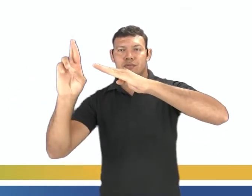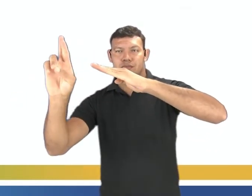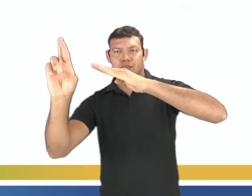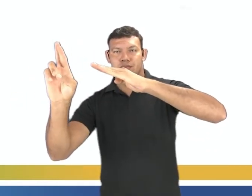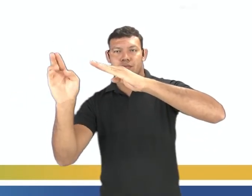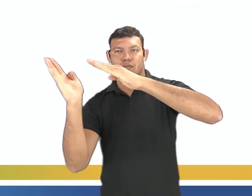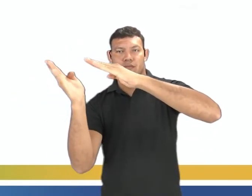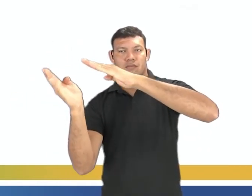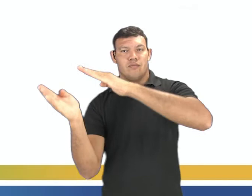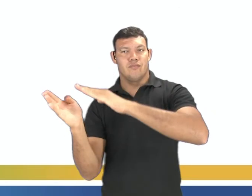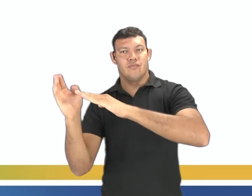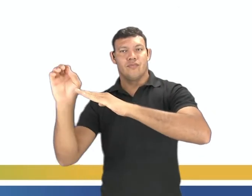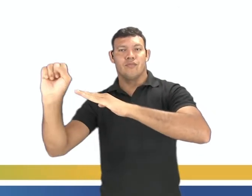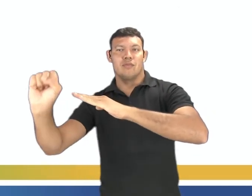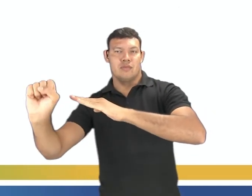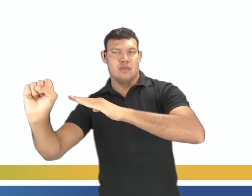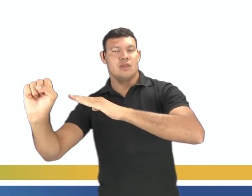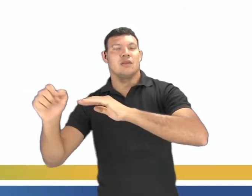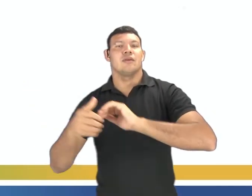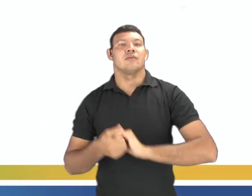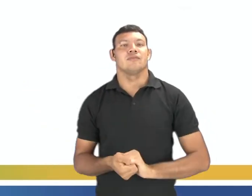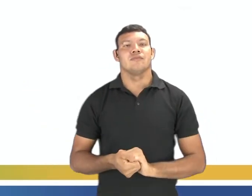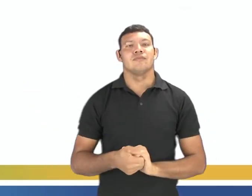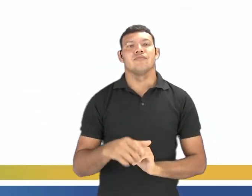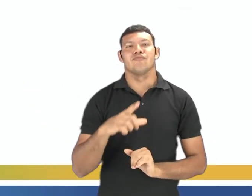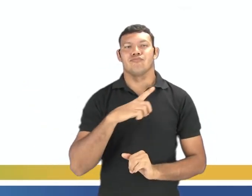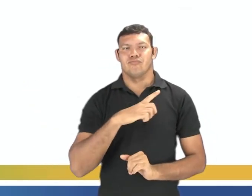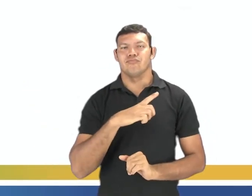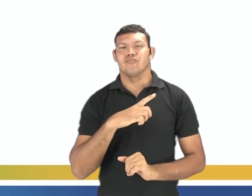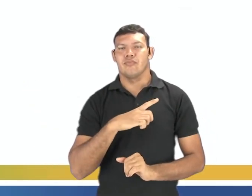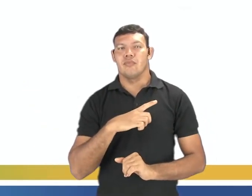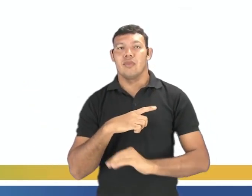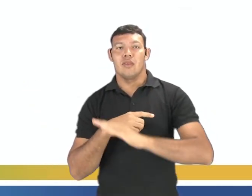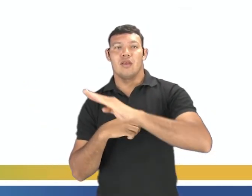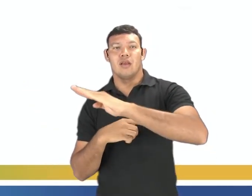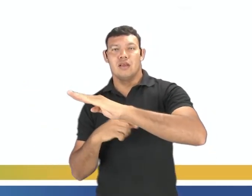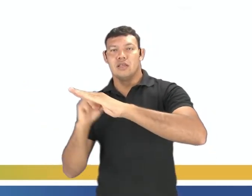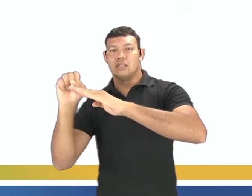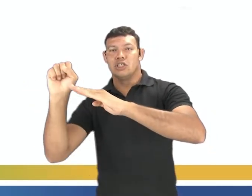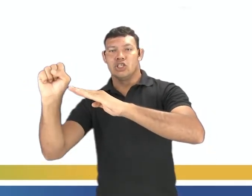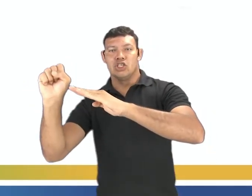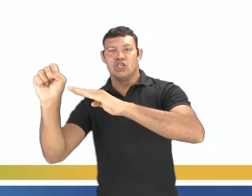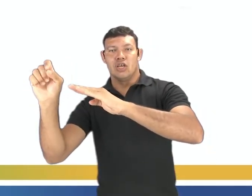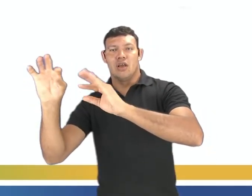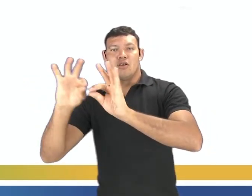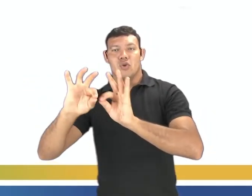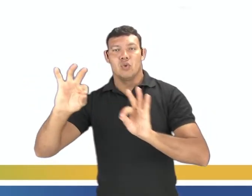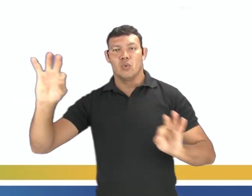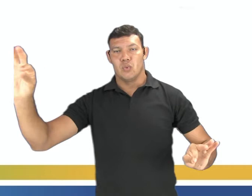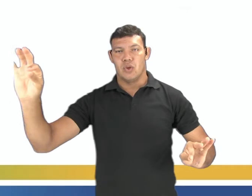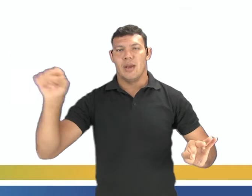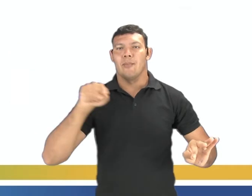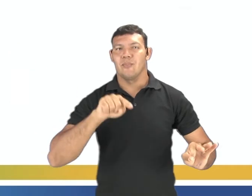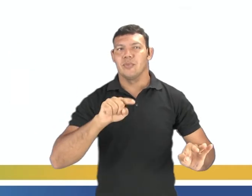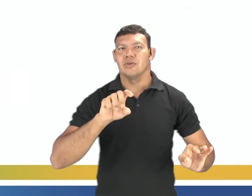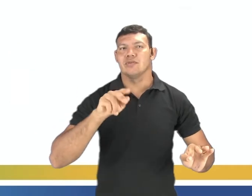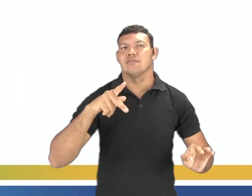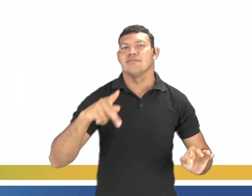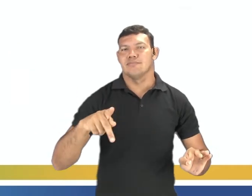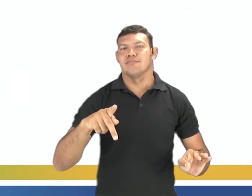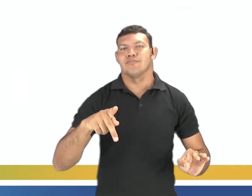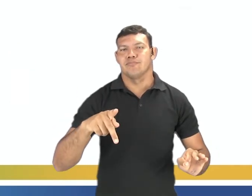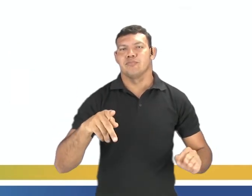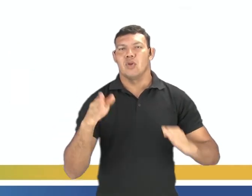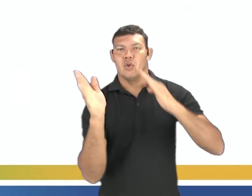reta r e uma reta s e na reta s nós temos um ponto p então quando nós temos se